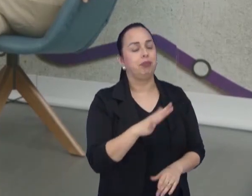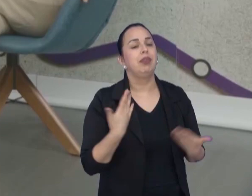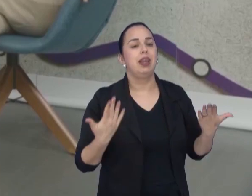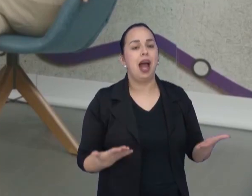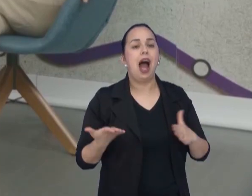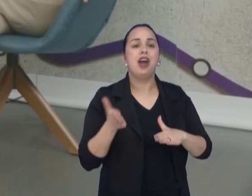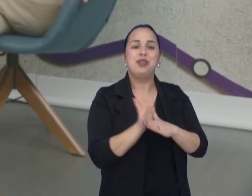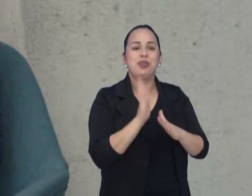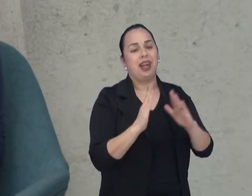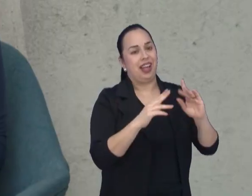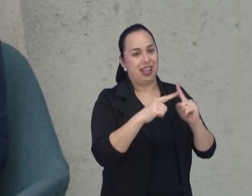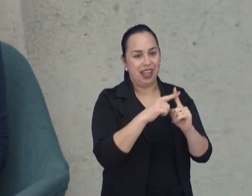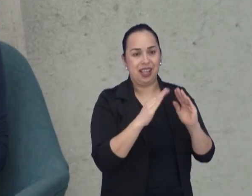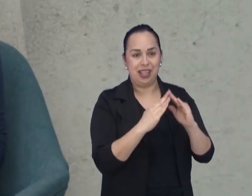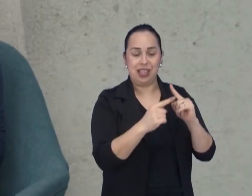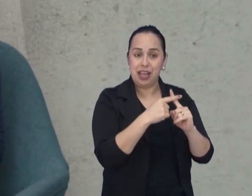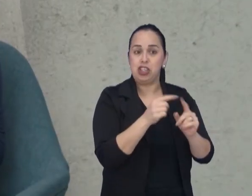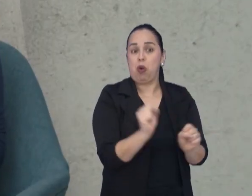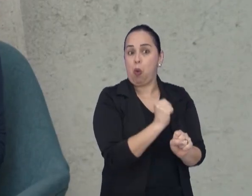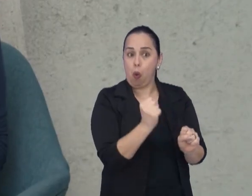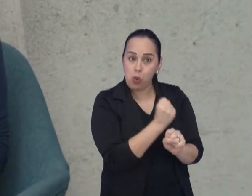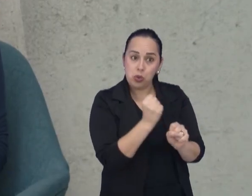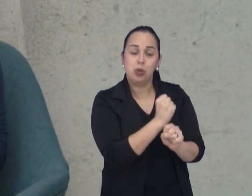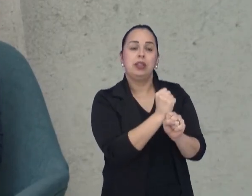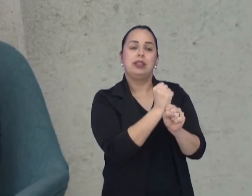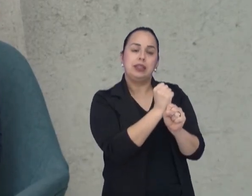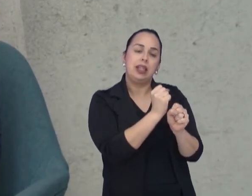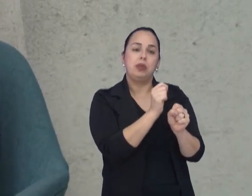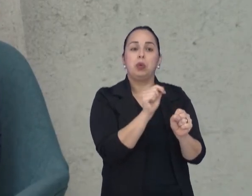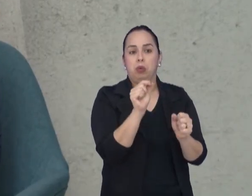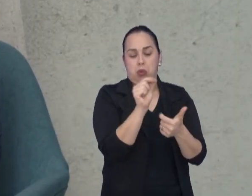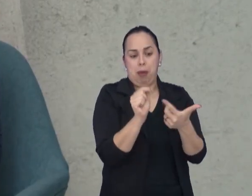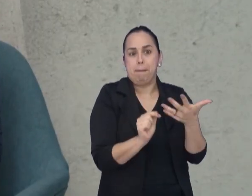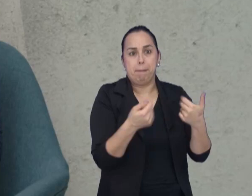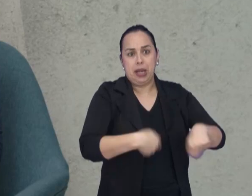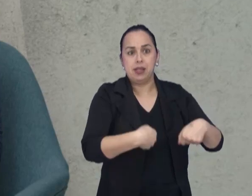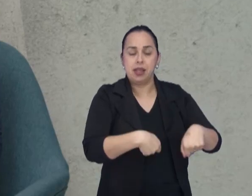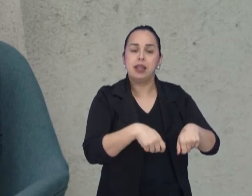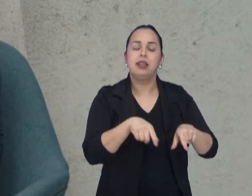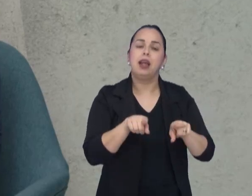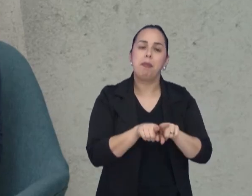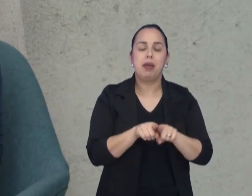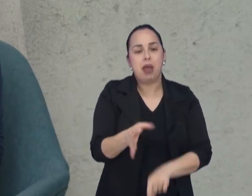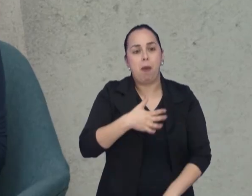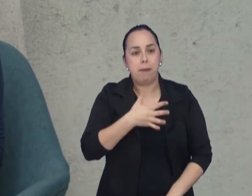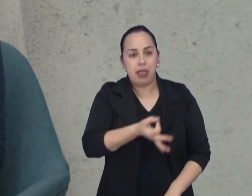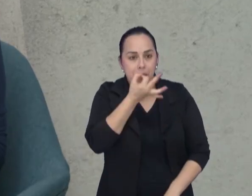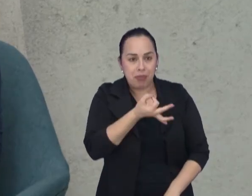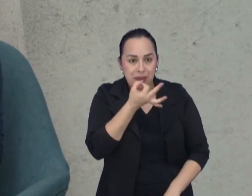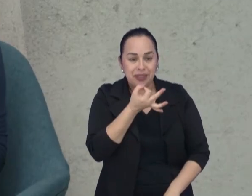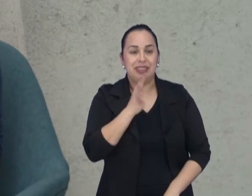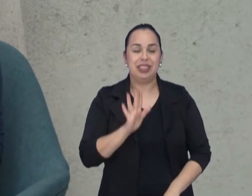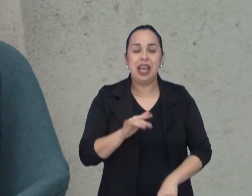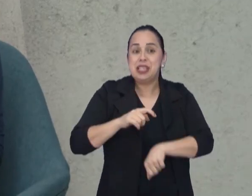as igrejas, né, em construções, né, no que a igreja estiver precisando ali também. E acredito que a partir